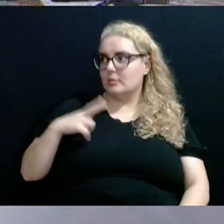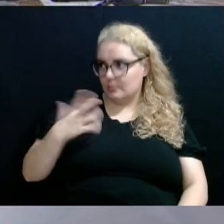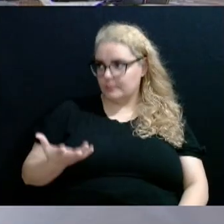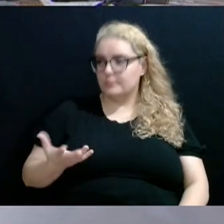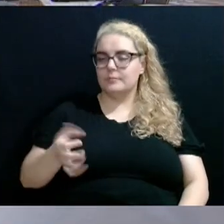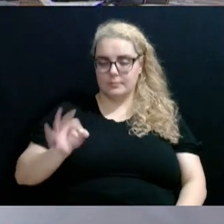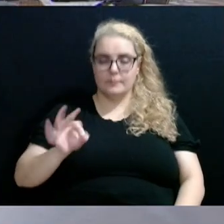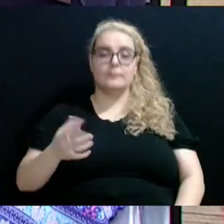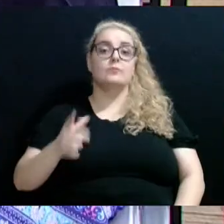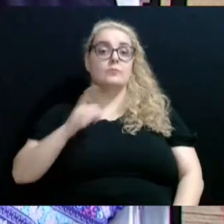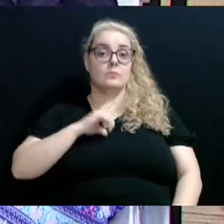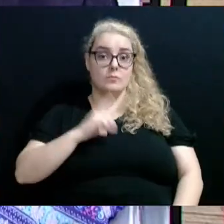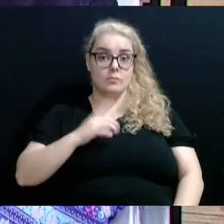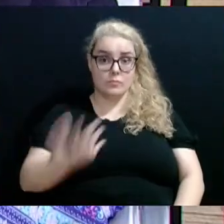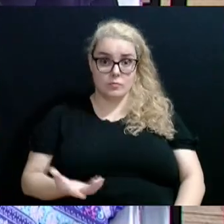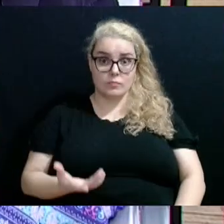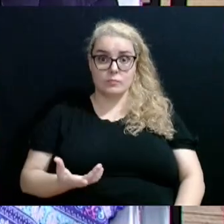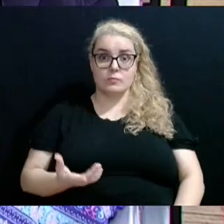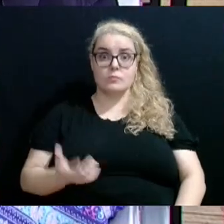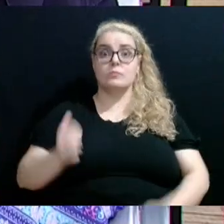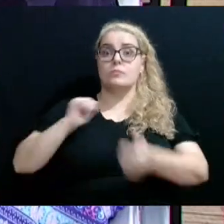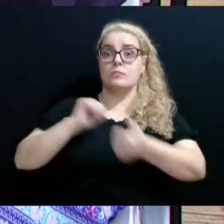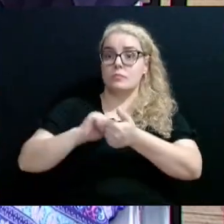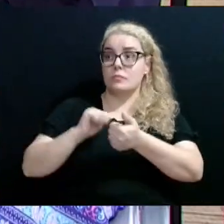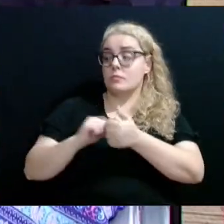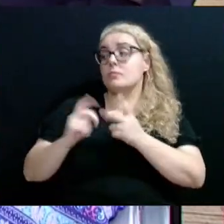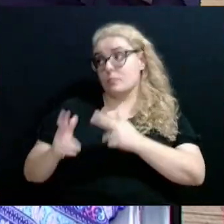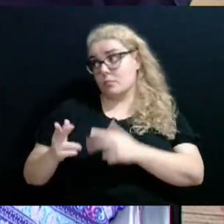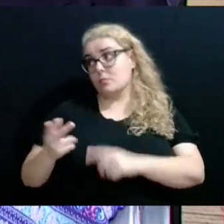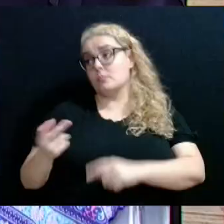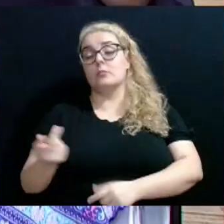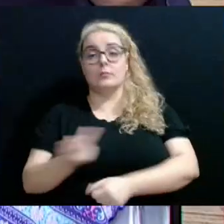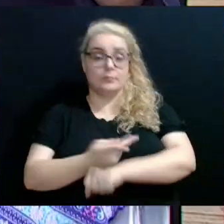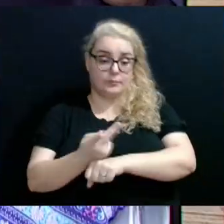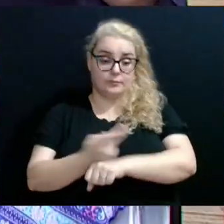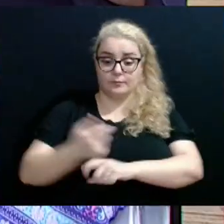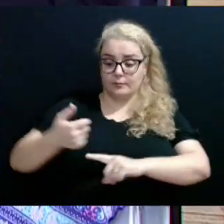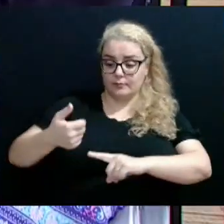ter um produto de qualidade assim como eu buscava nos incensos, para eu poder